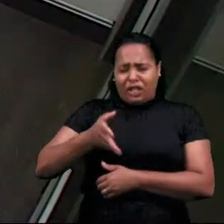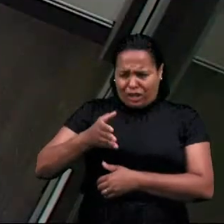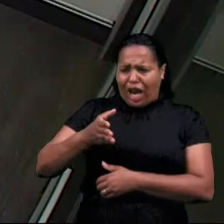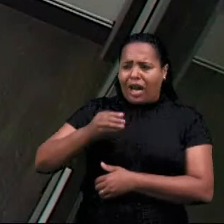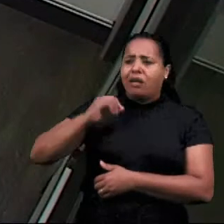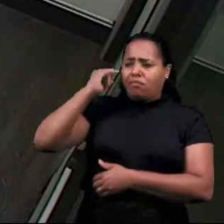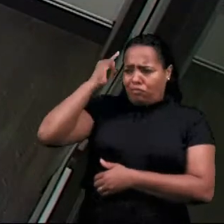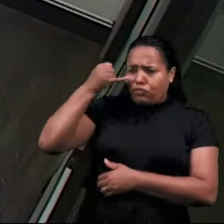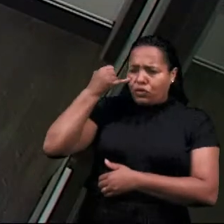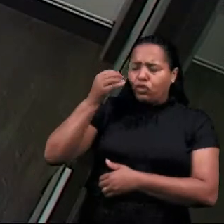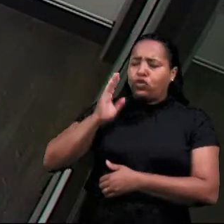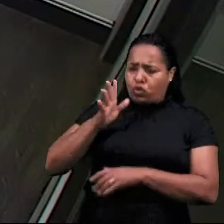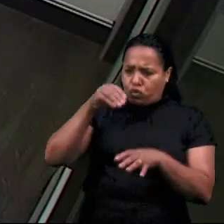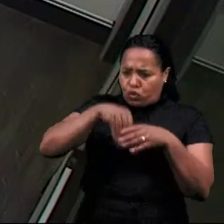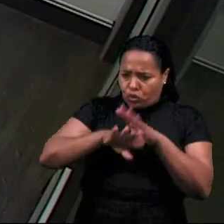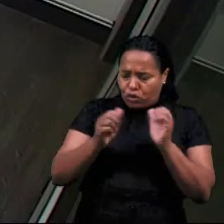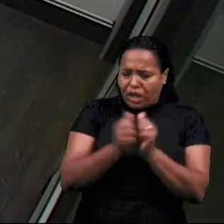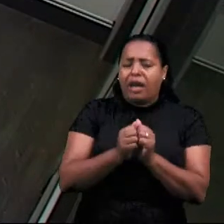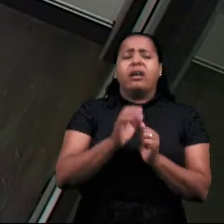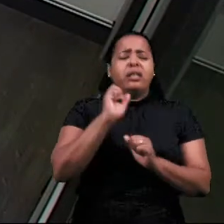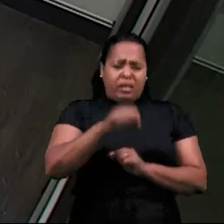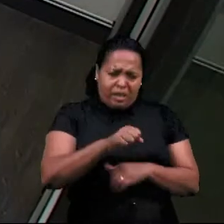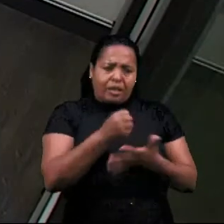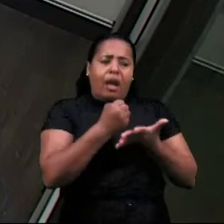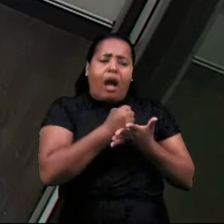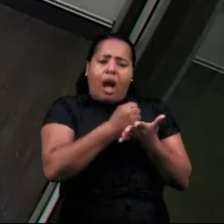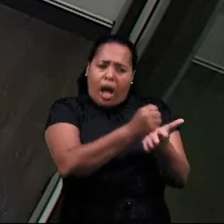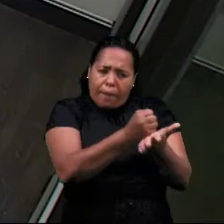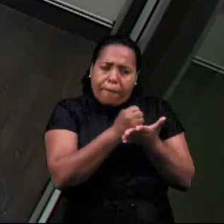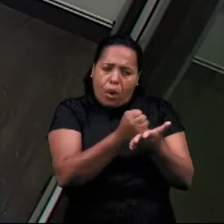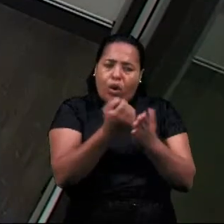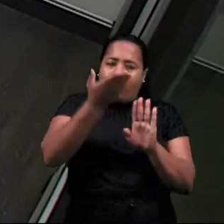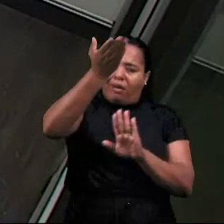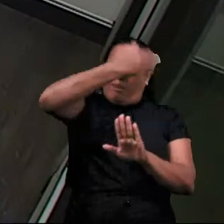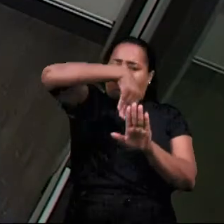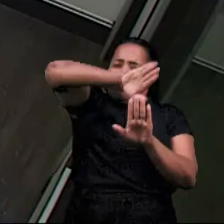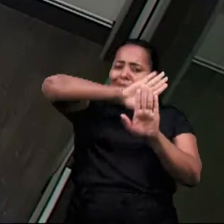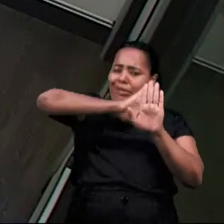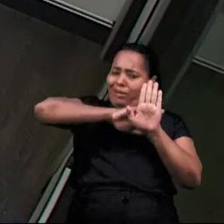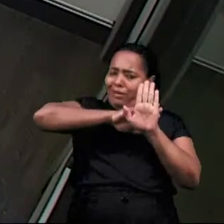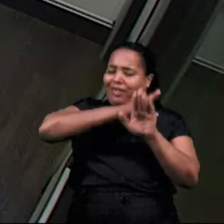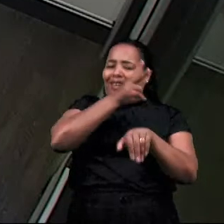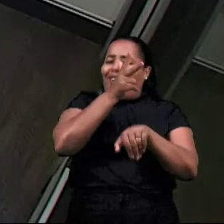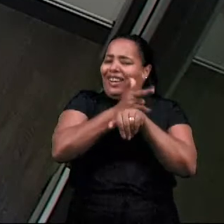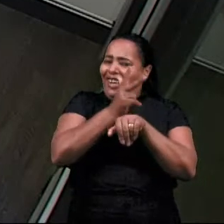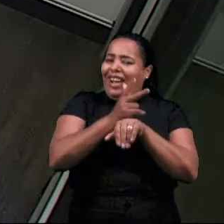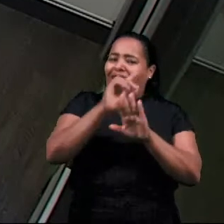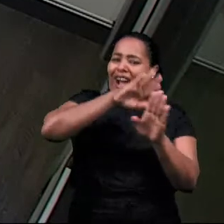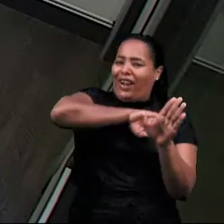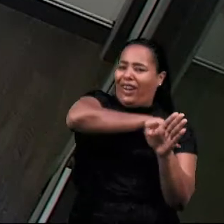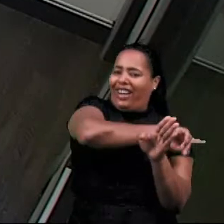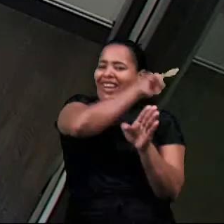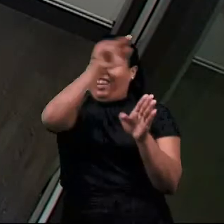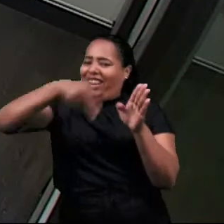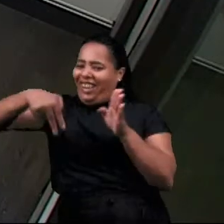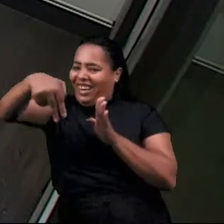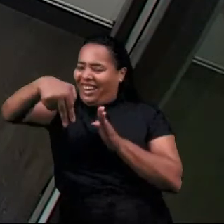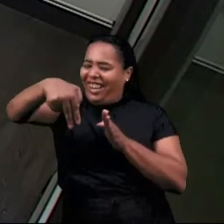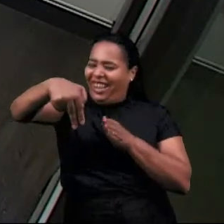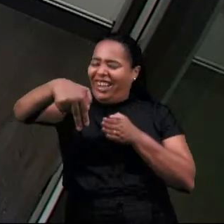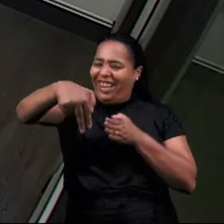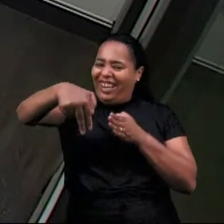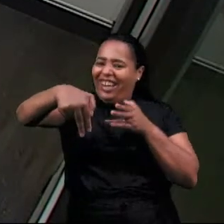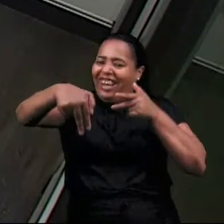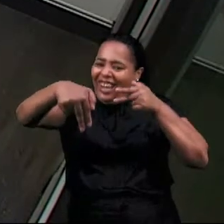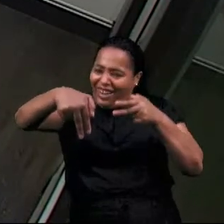vocês, né? Mas ele ficava dando o apoio por trás das câmeras. Agora ele mudou de lado. O pastor está na frente das câmeras. Josias